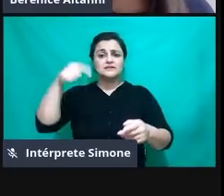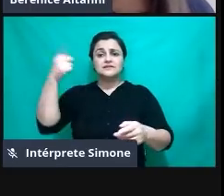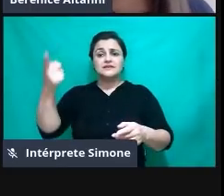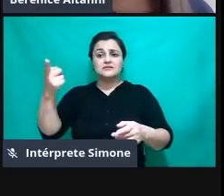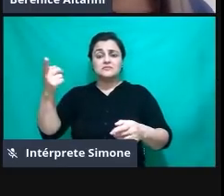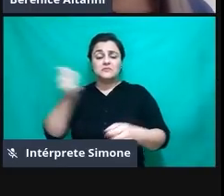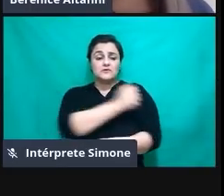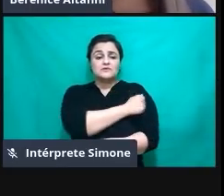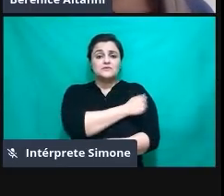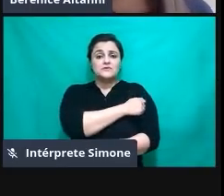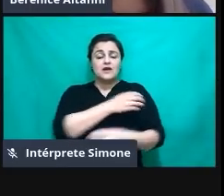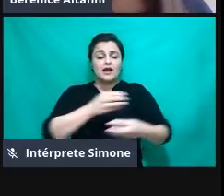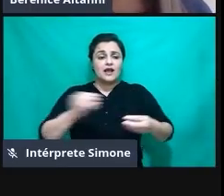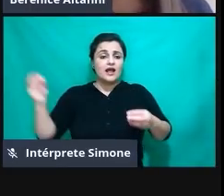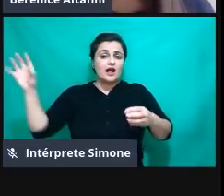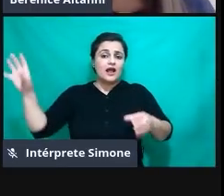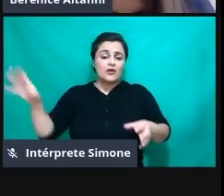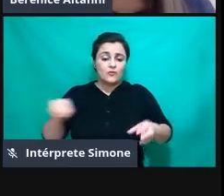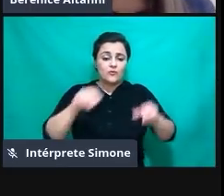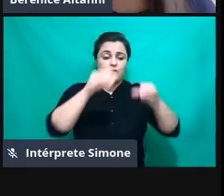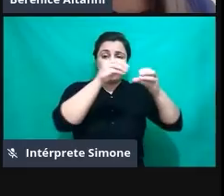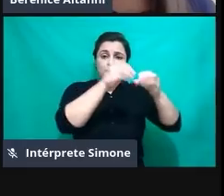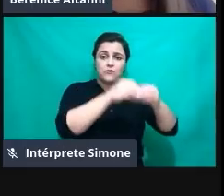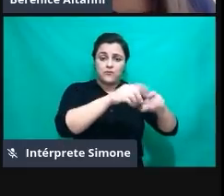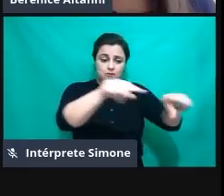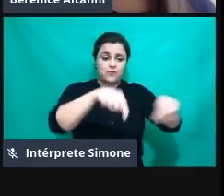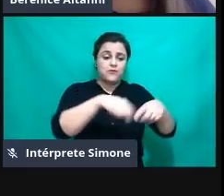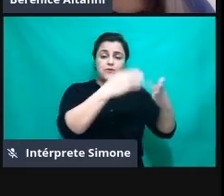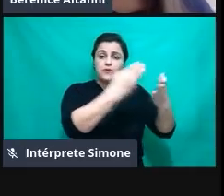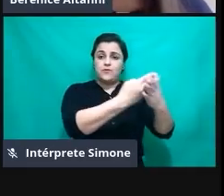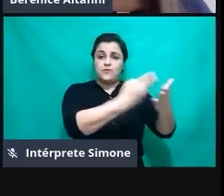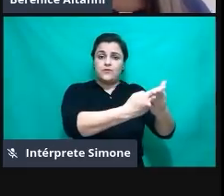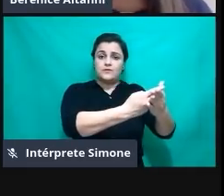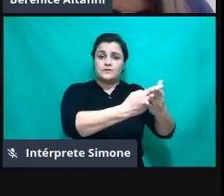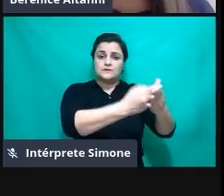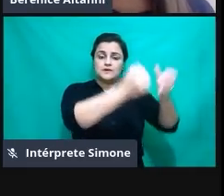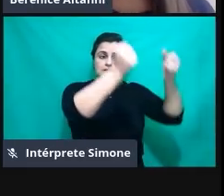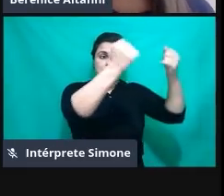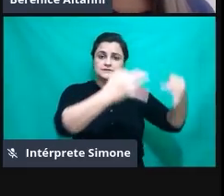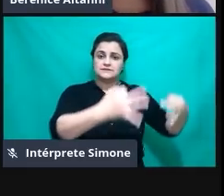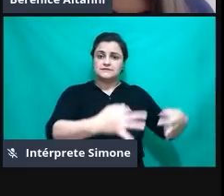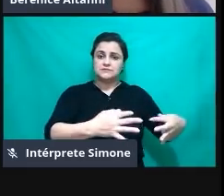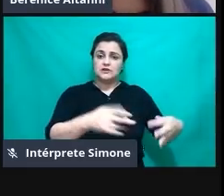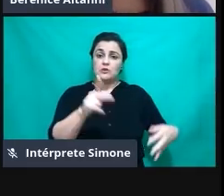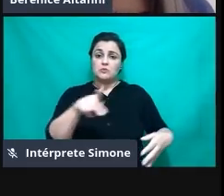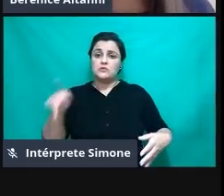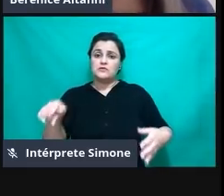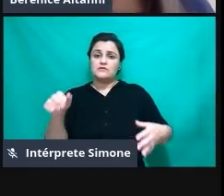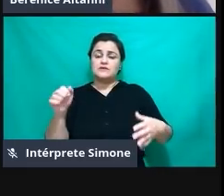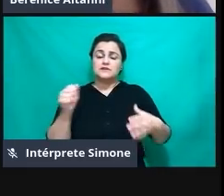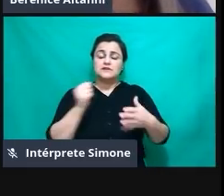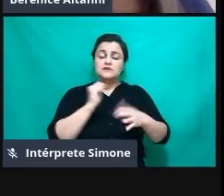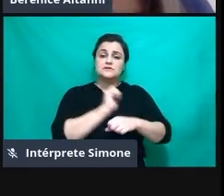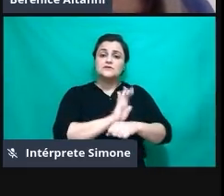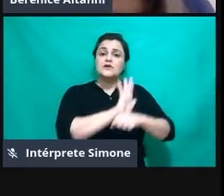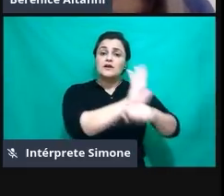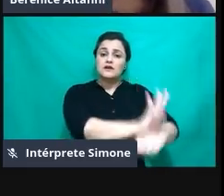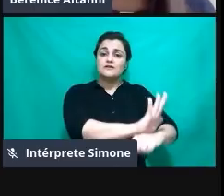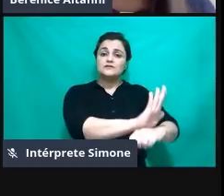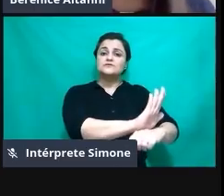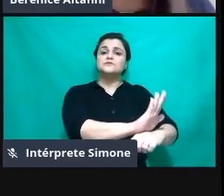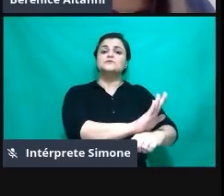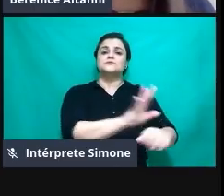e o professor orienta, direciona a melhor forma possível. Então, nesse contexto, todos participam ativamente,